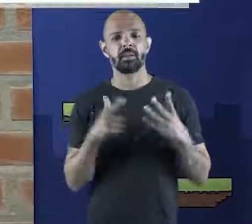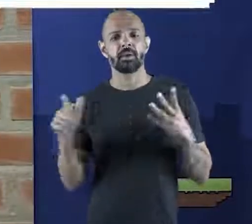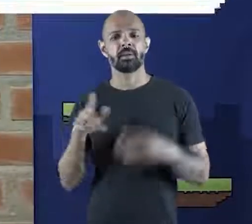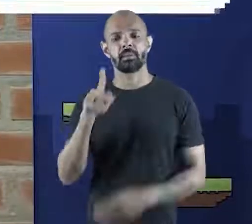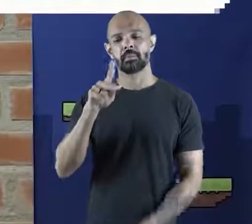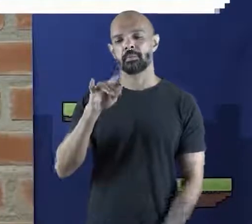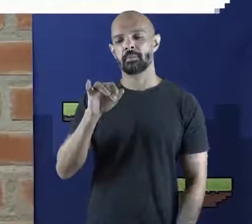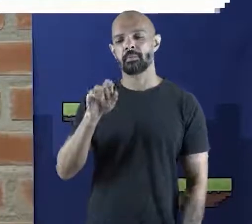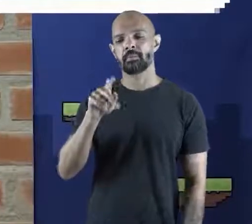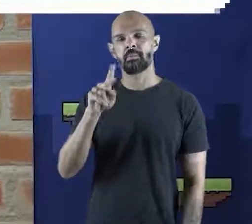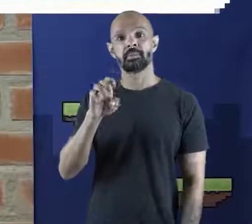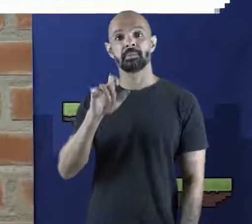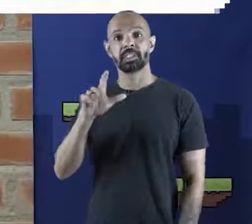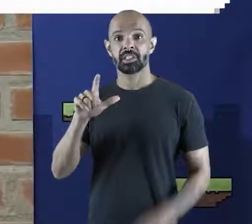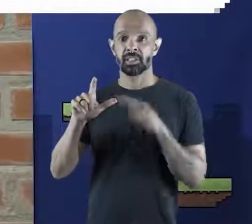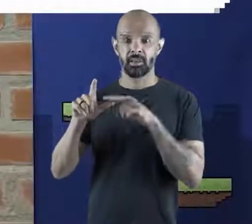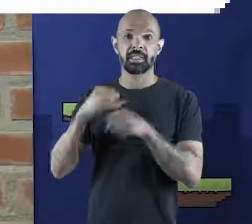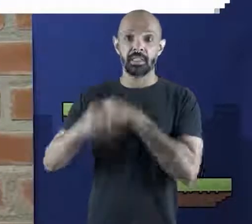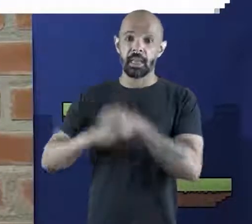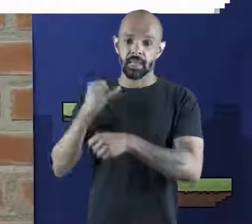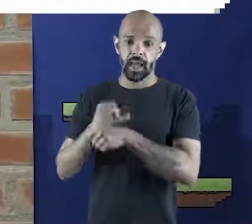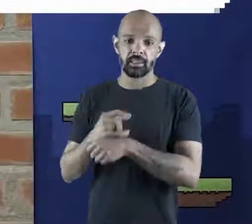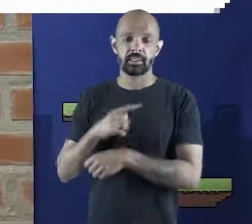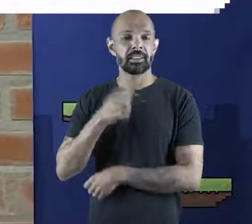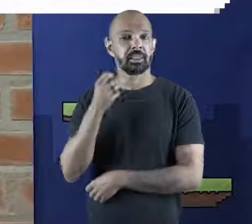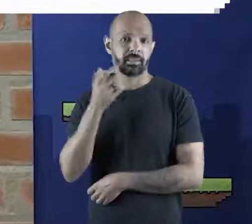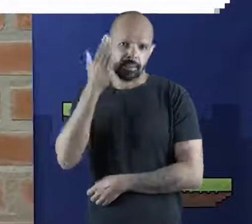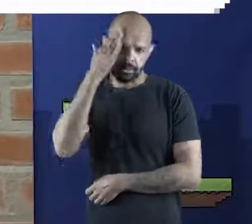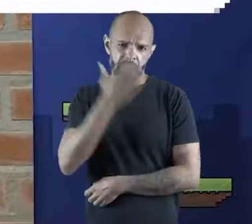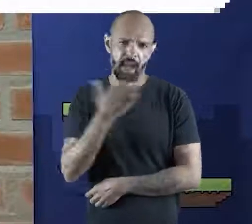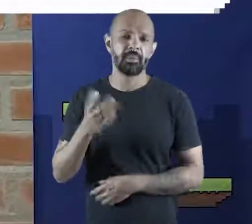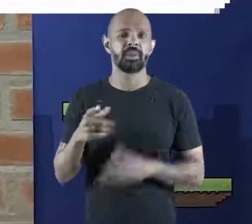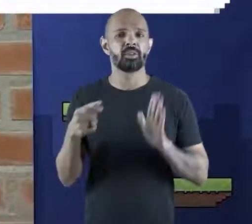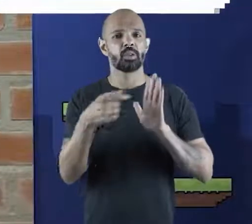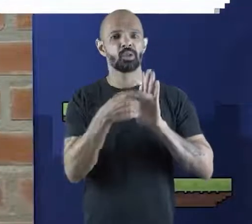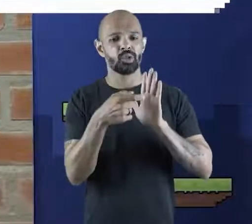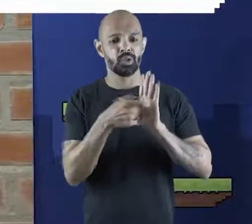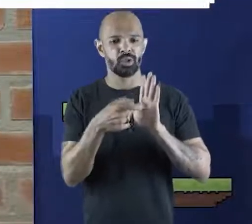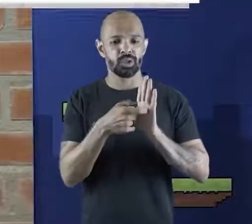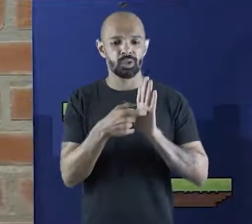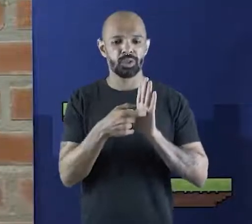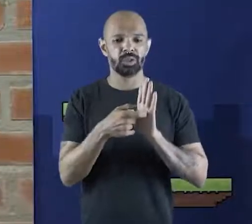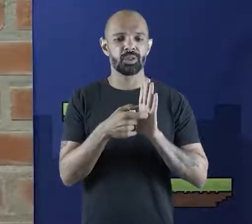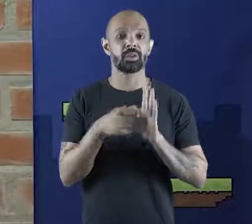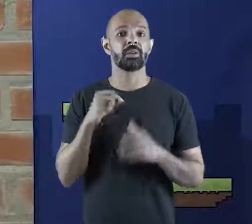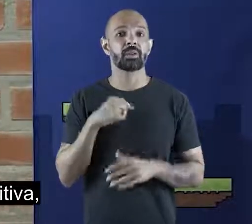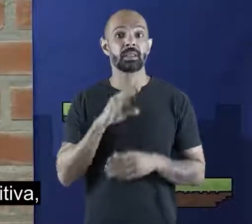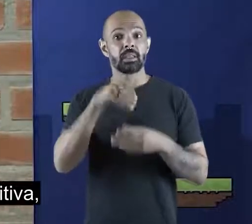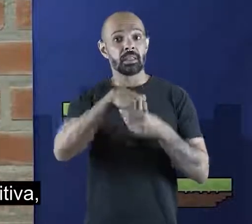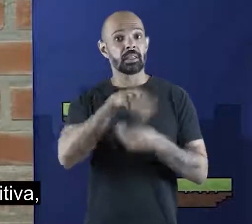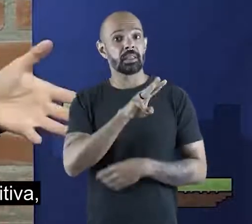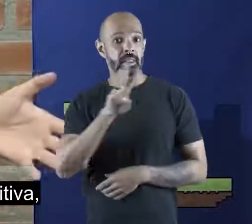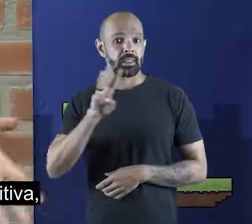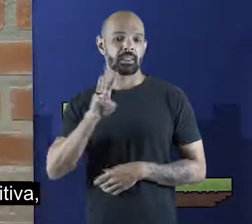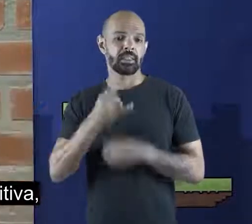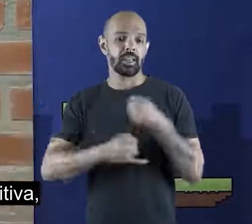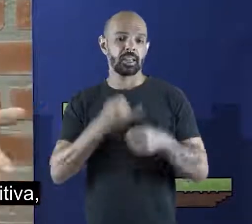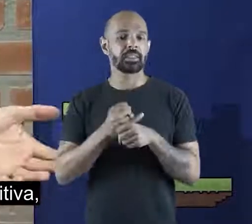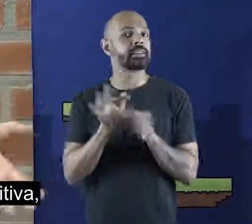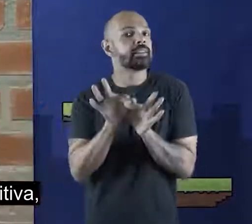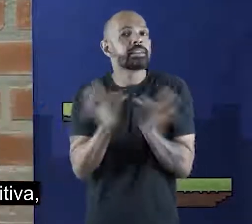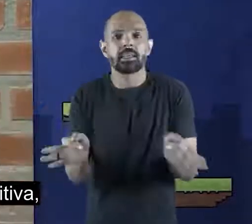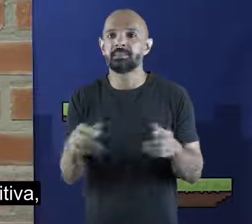que é o Piskel, que esse aí é engraçado, né? Ele é um software em navegador e ele é muito